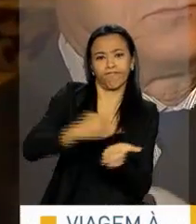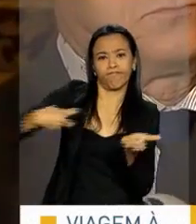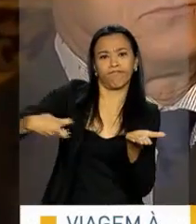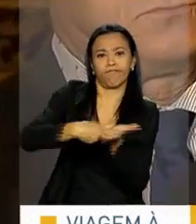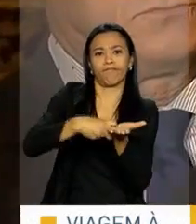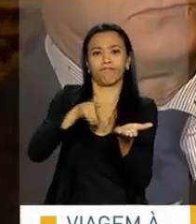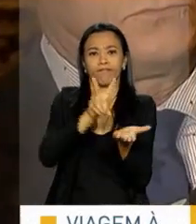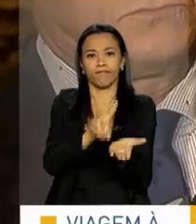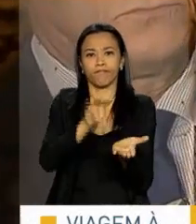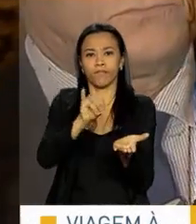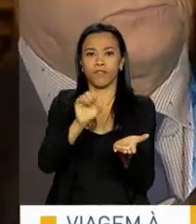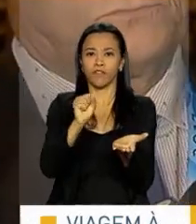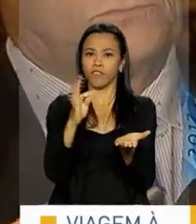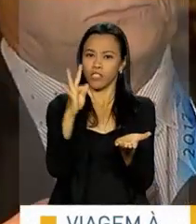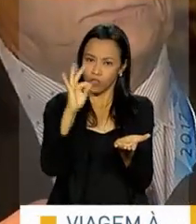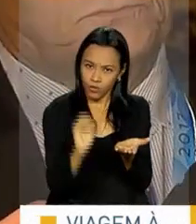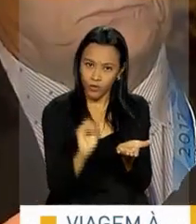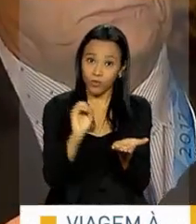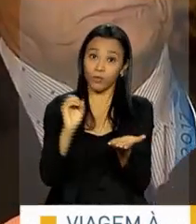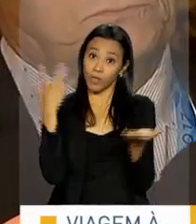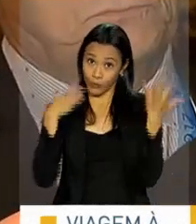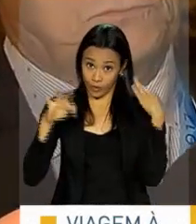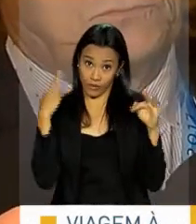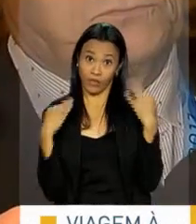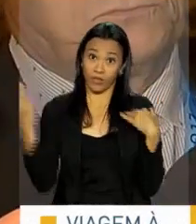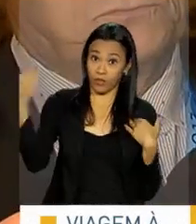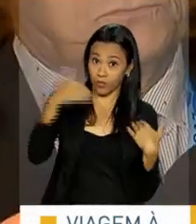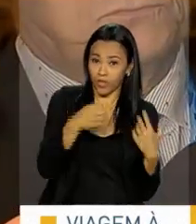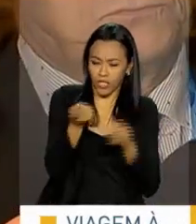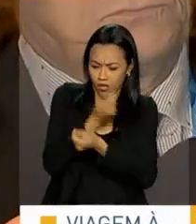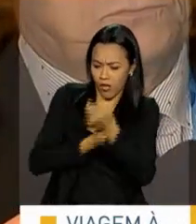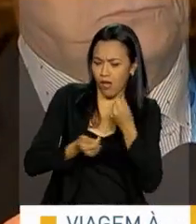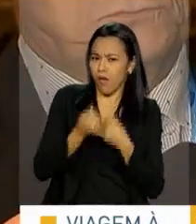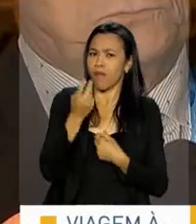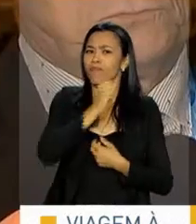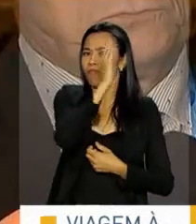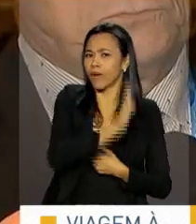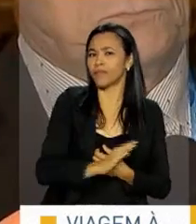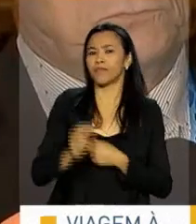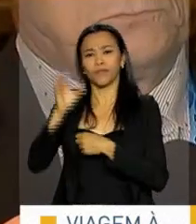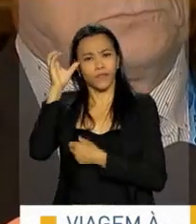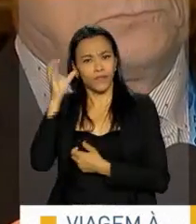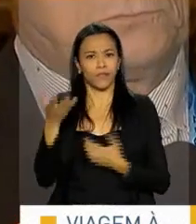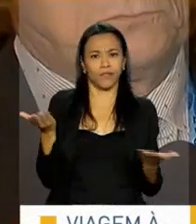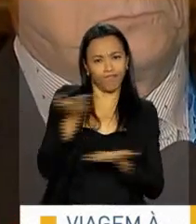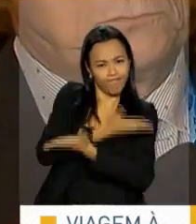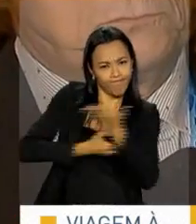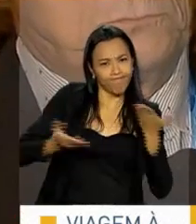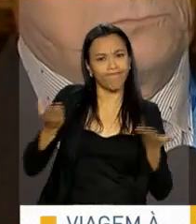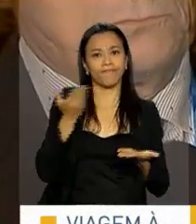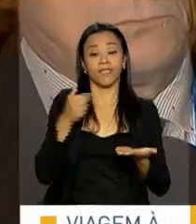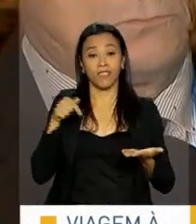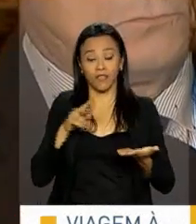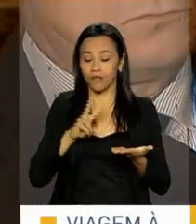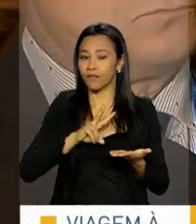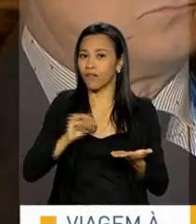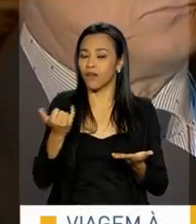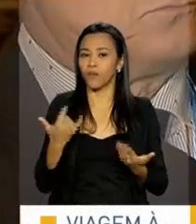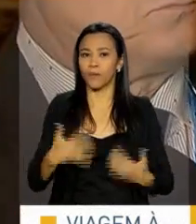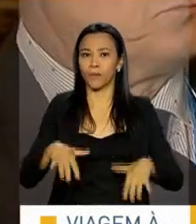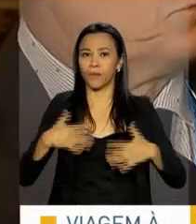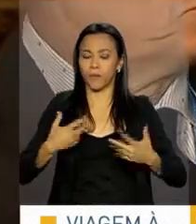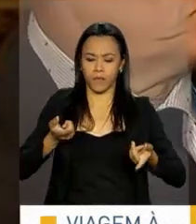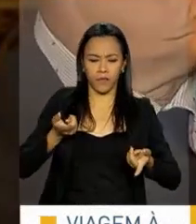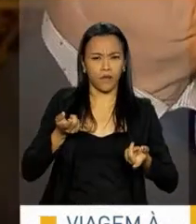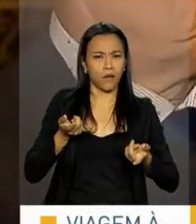vistos para turismo e para negócio entre brasileiros e chineses. Isso, sem dúvida nenhuma, vai trazer uma